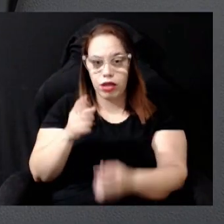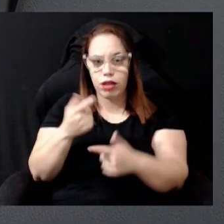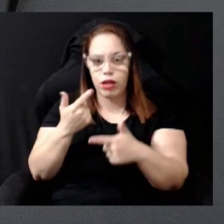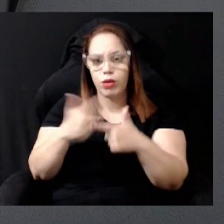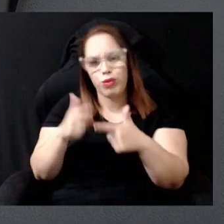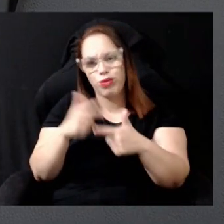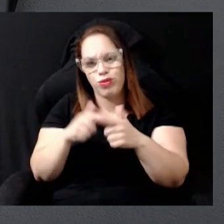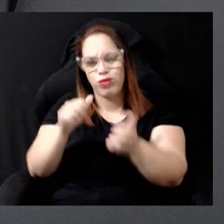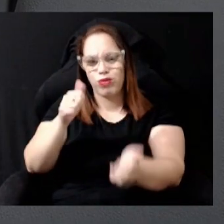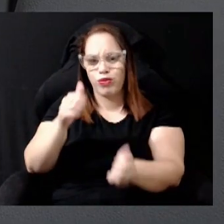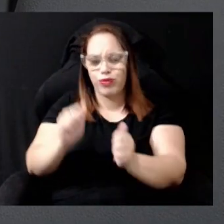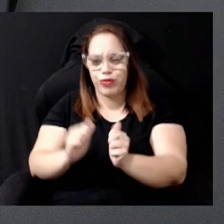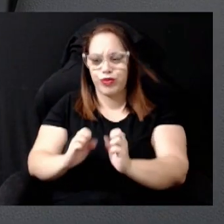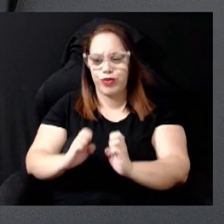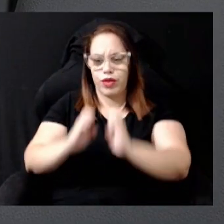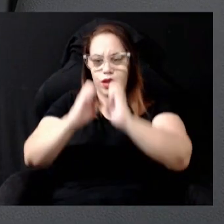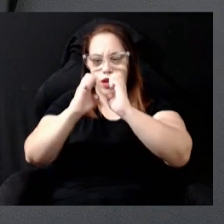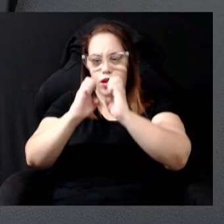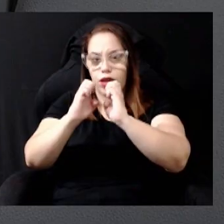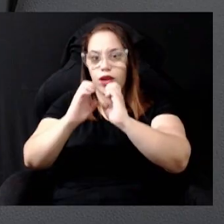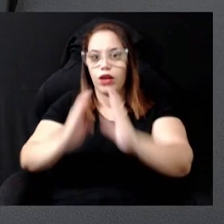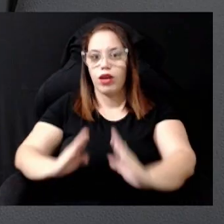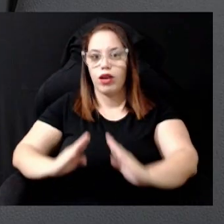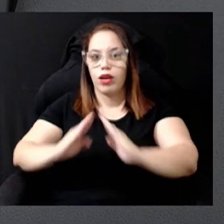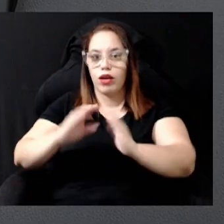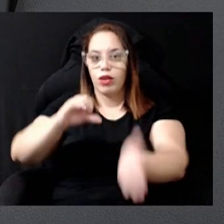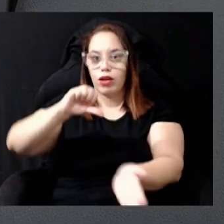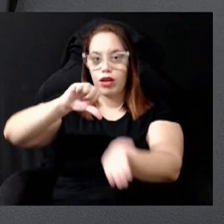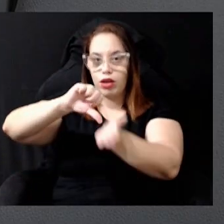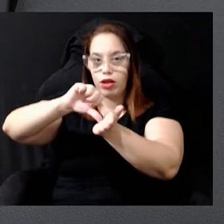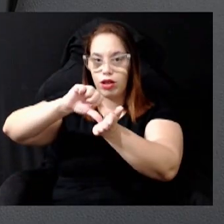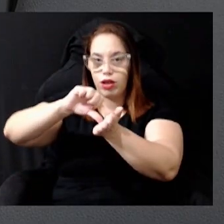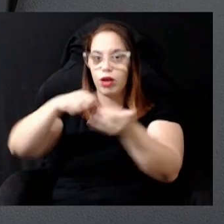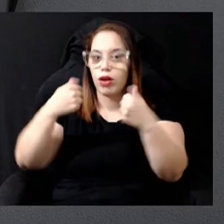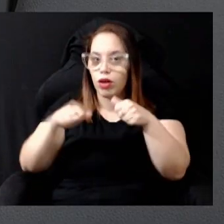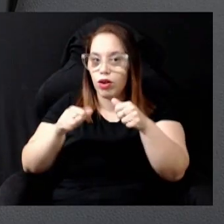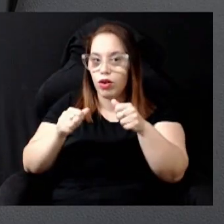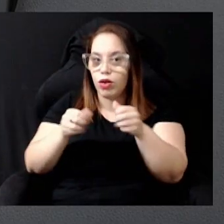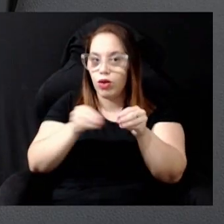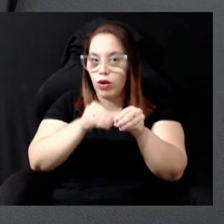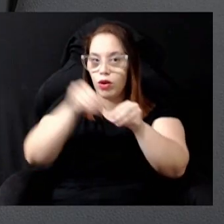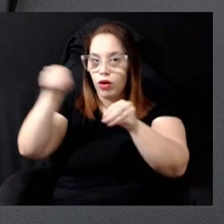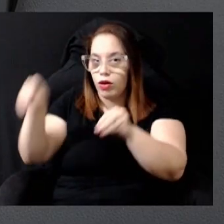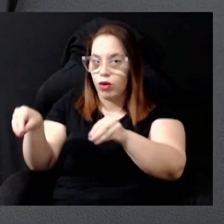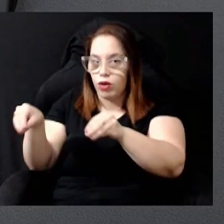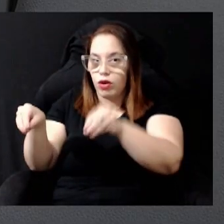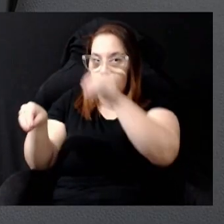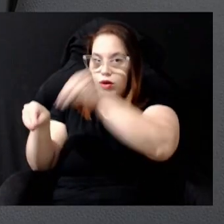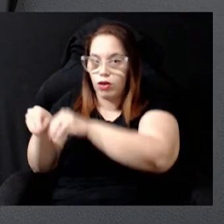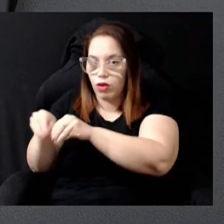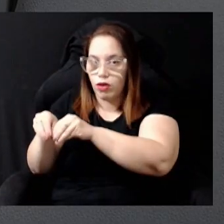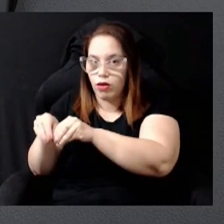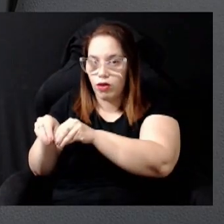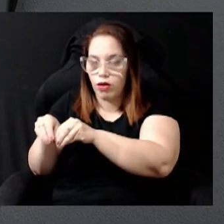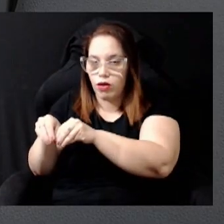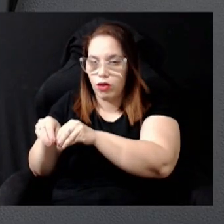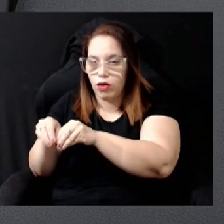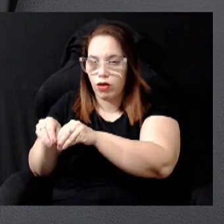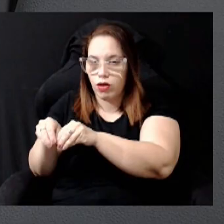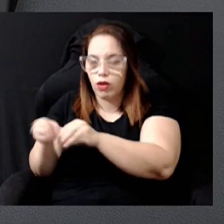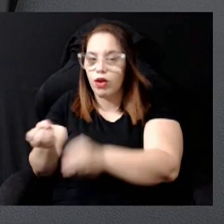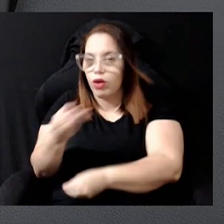onde estava abrigando o centro de saúde, precisou se deslocar para um prédio improvisado,